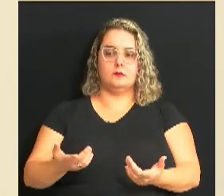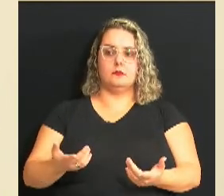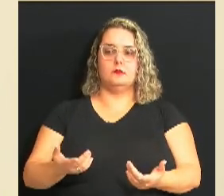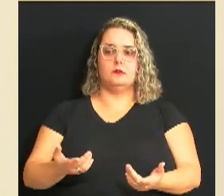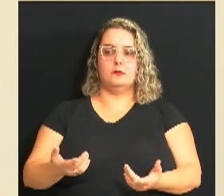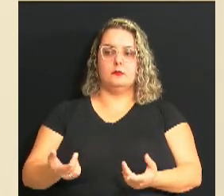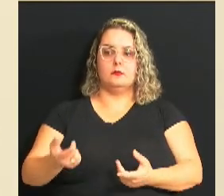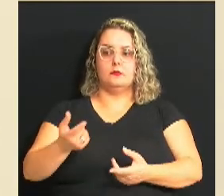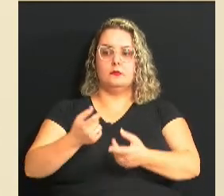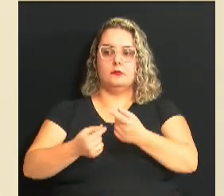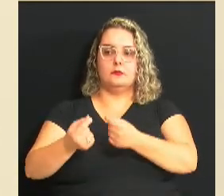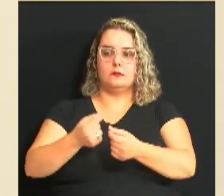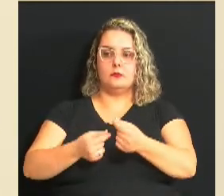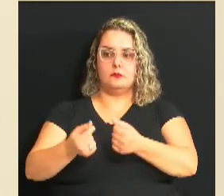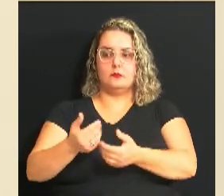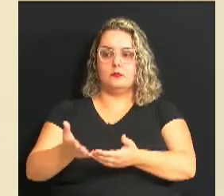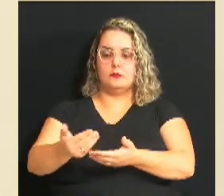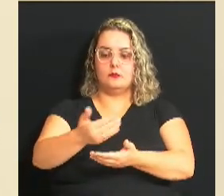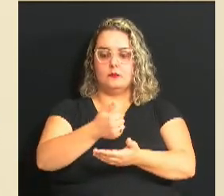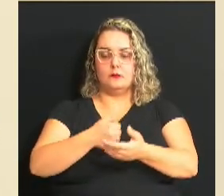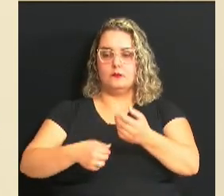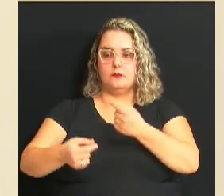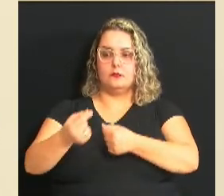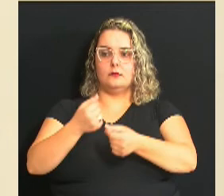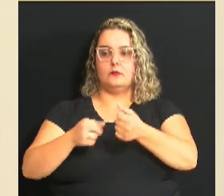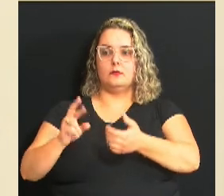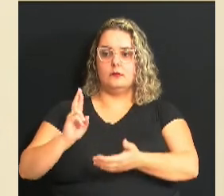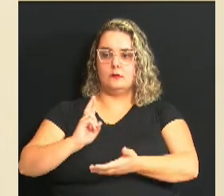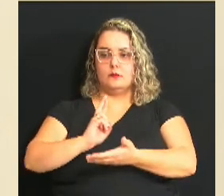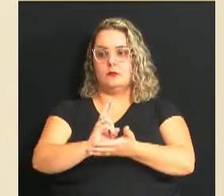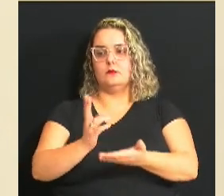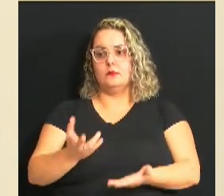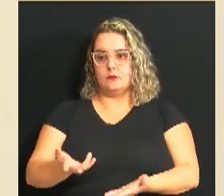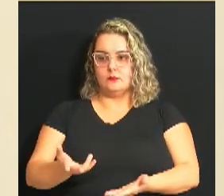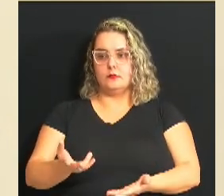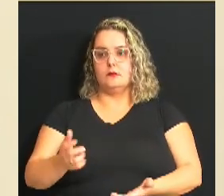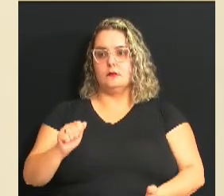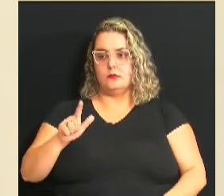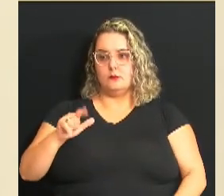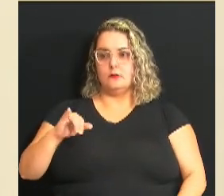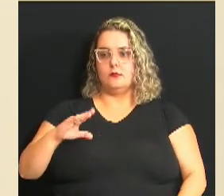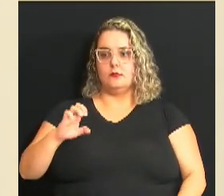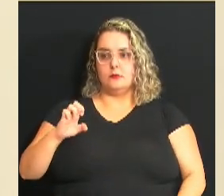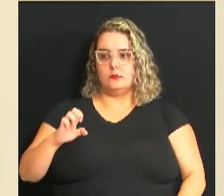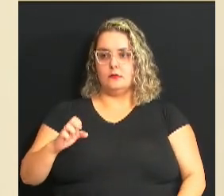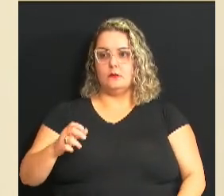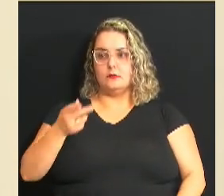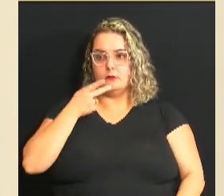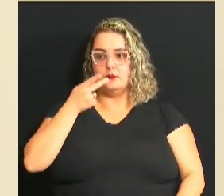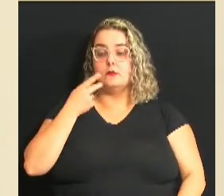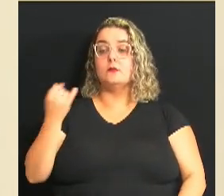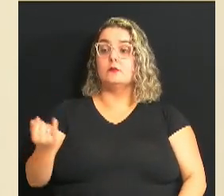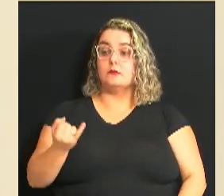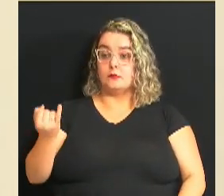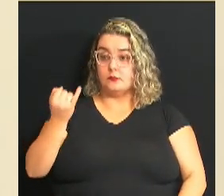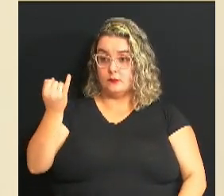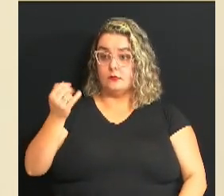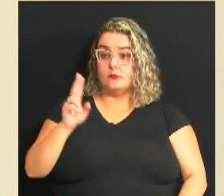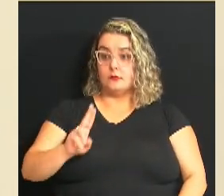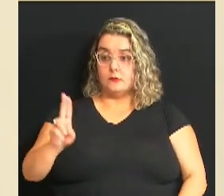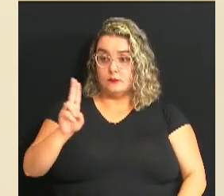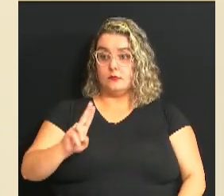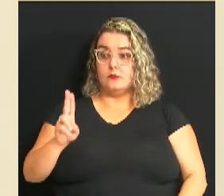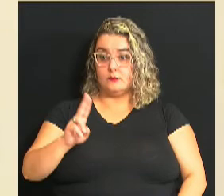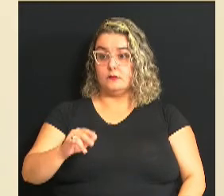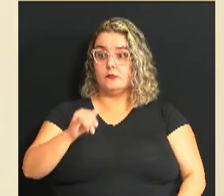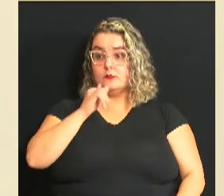captação desses recursos. Consideramos aqui o que a Alice traz como muito relevante, e vou usar aqui, inclusive, um exemplo